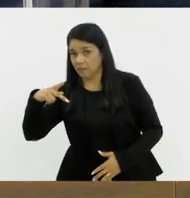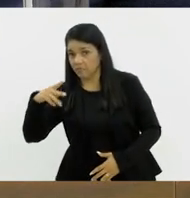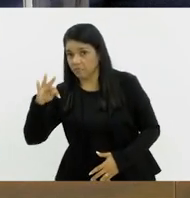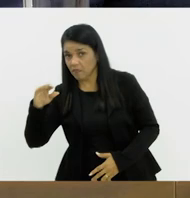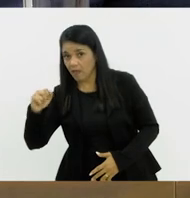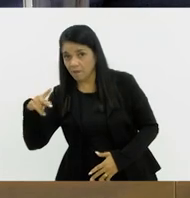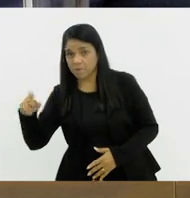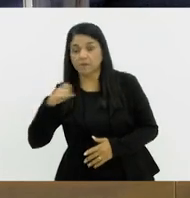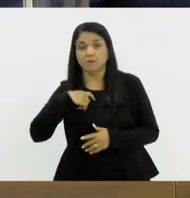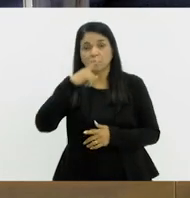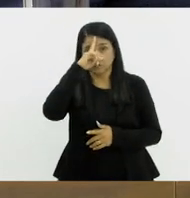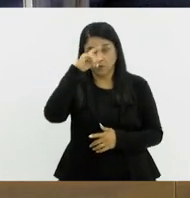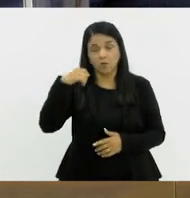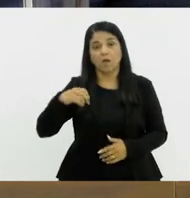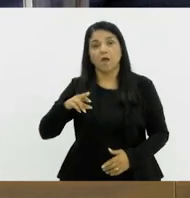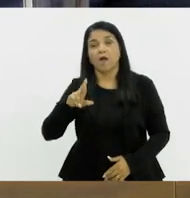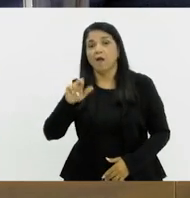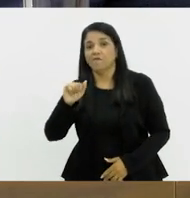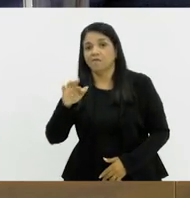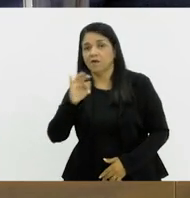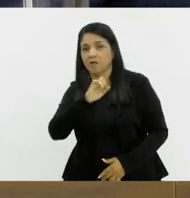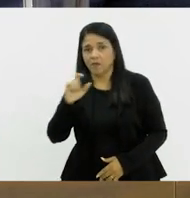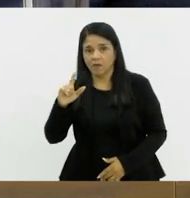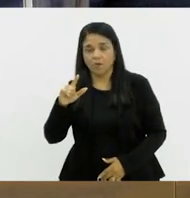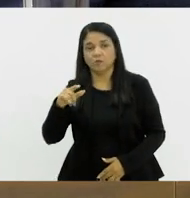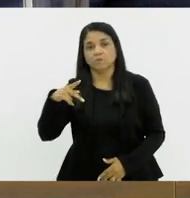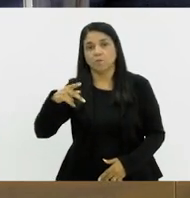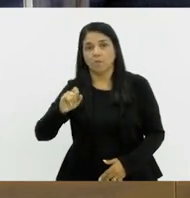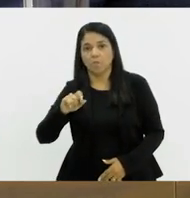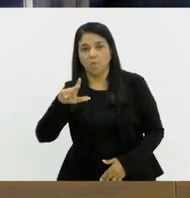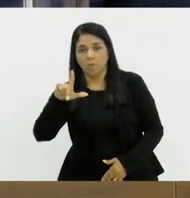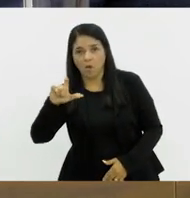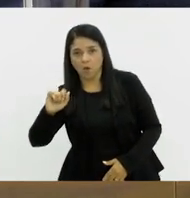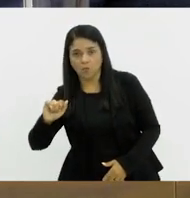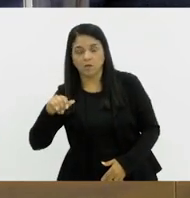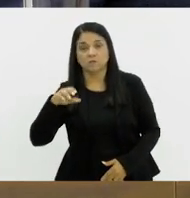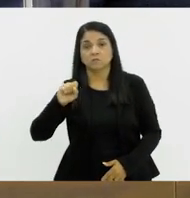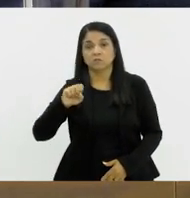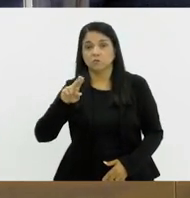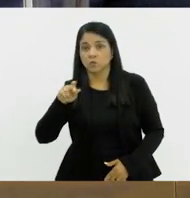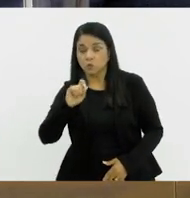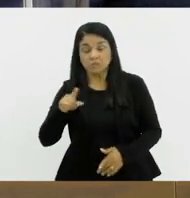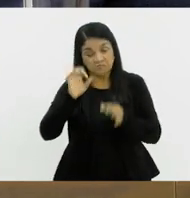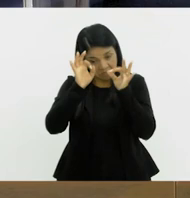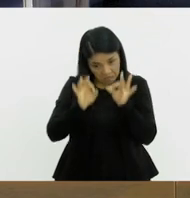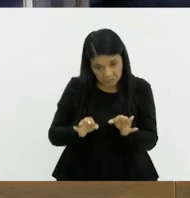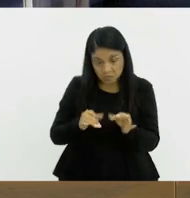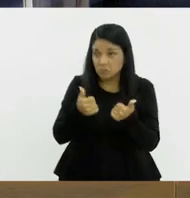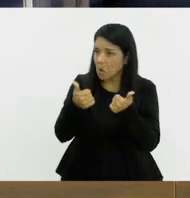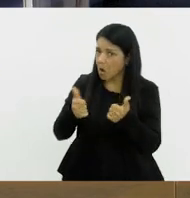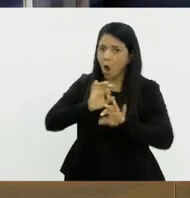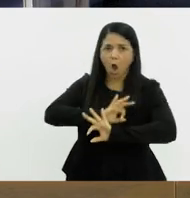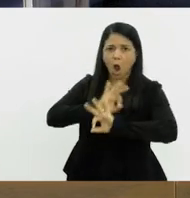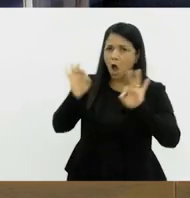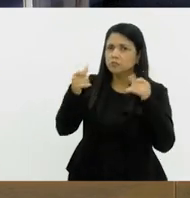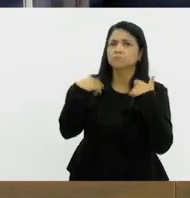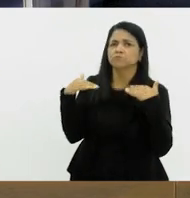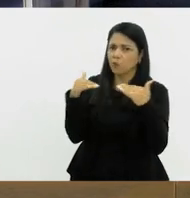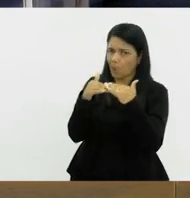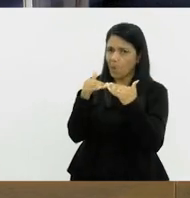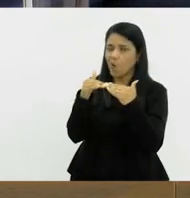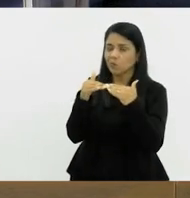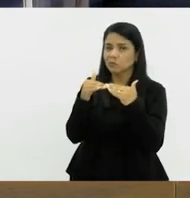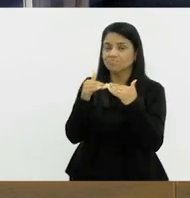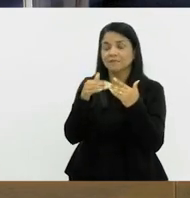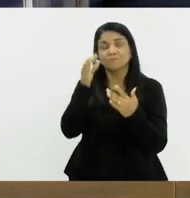Paulo e Souza, está no... Né? Existe no mundo. É disso que a gente está tratando? Se for disso, eu acho ótimo. Mas eu não sei